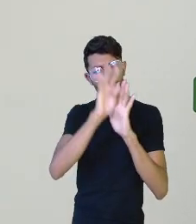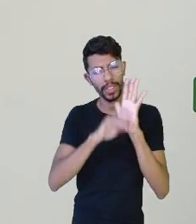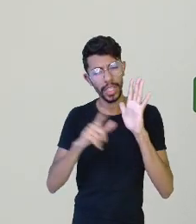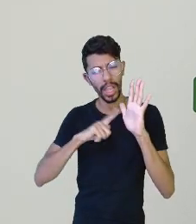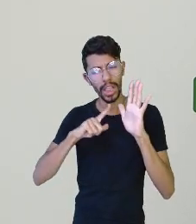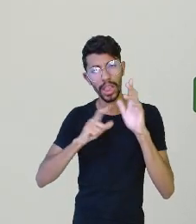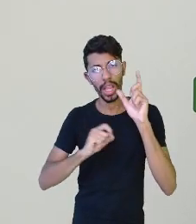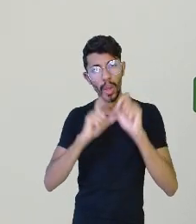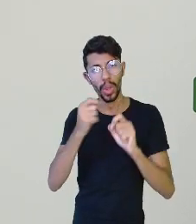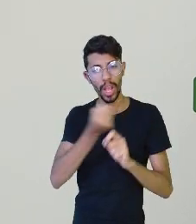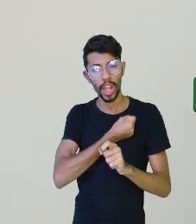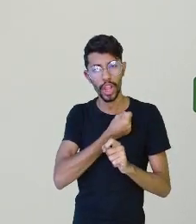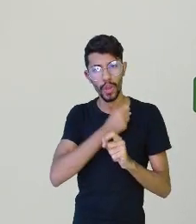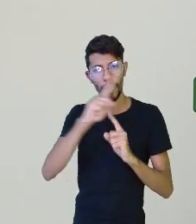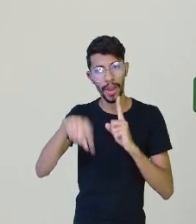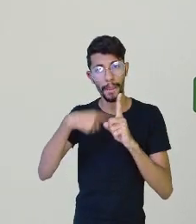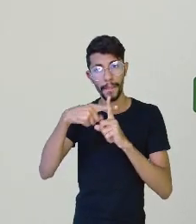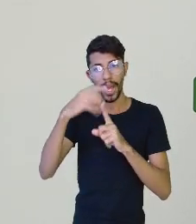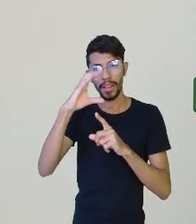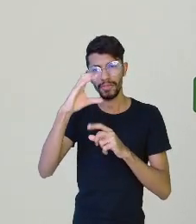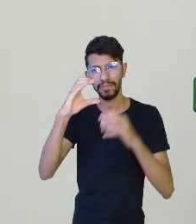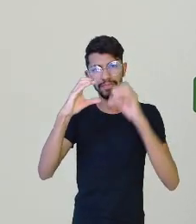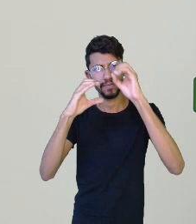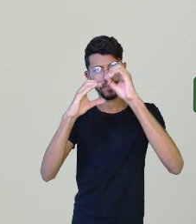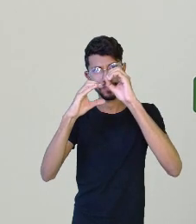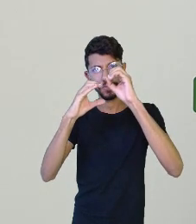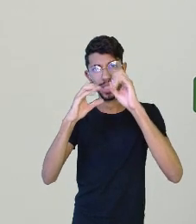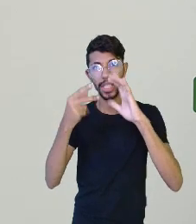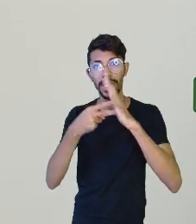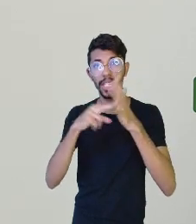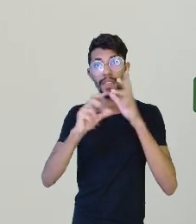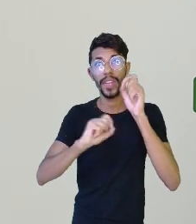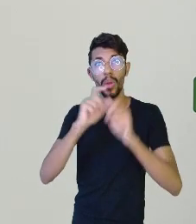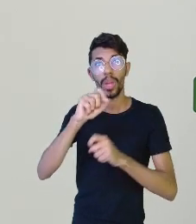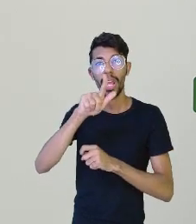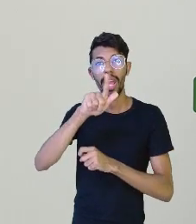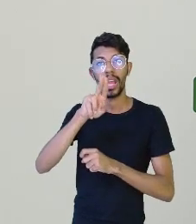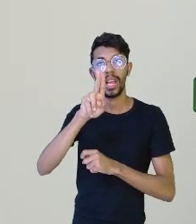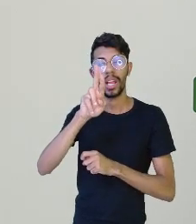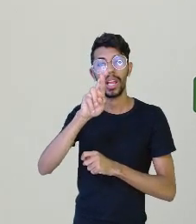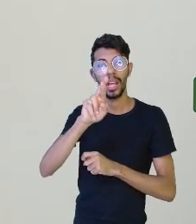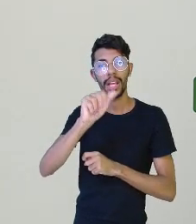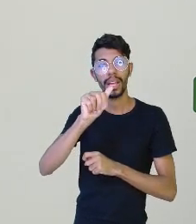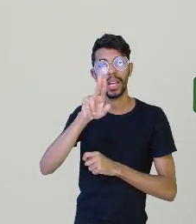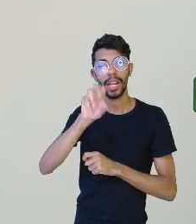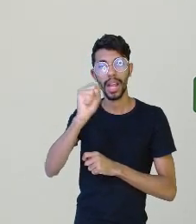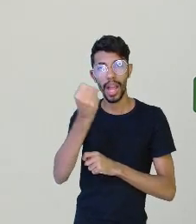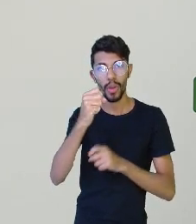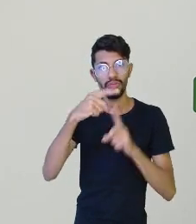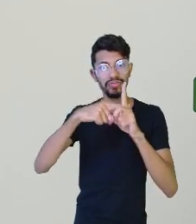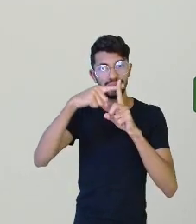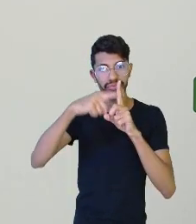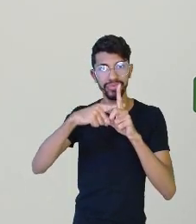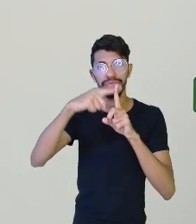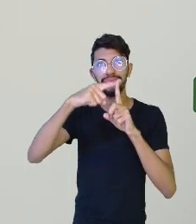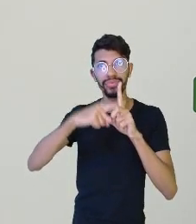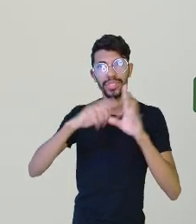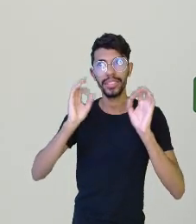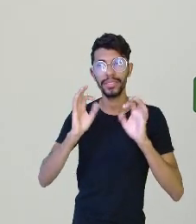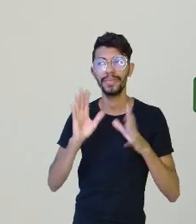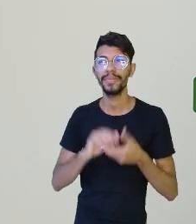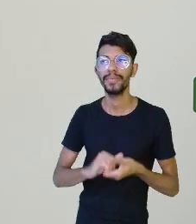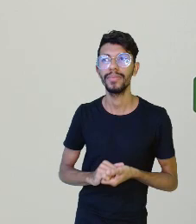com esse C e essa bolinha ali, significa graus Celsius, tá certo? Fica aí essa